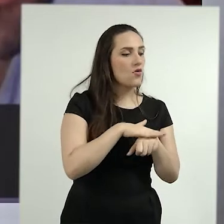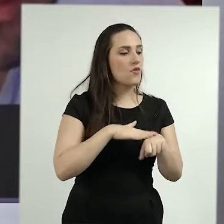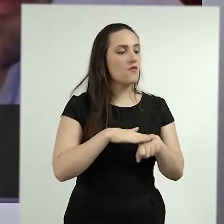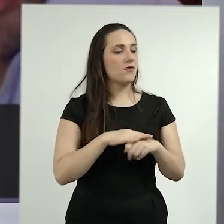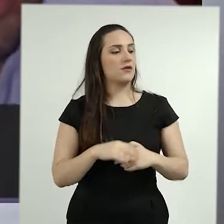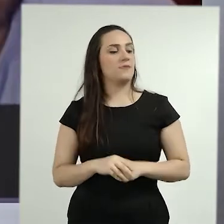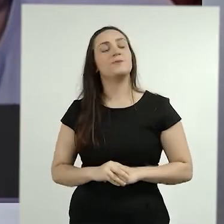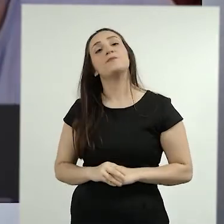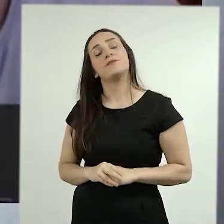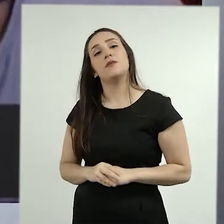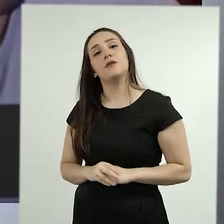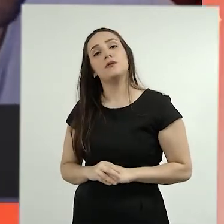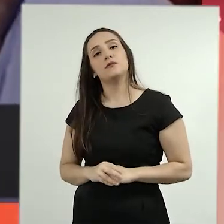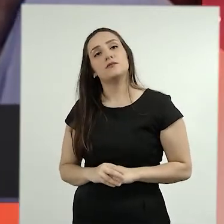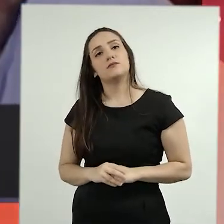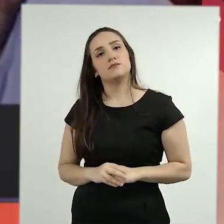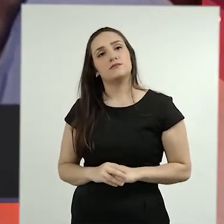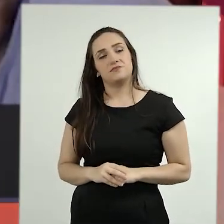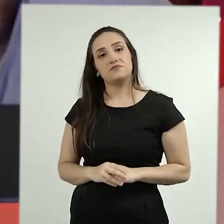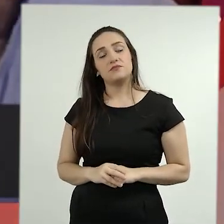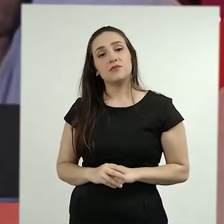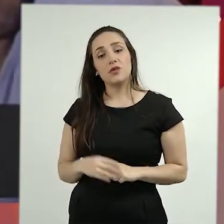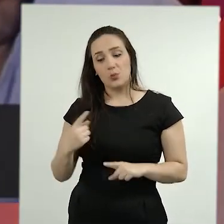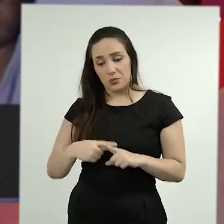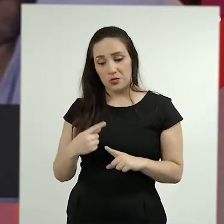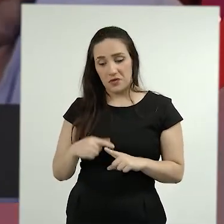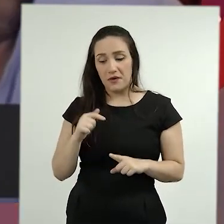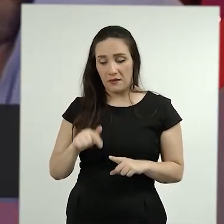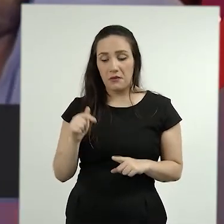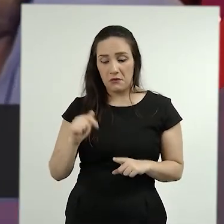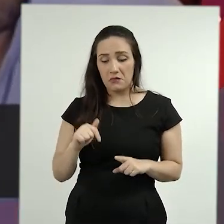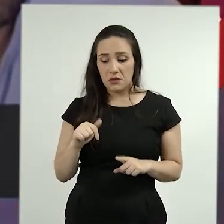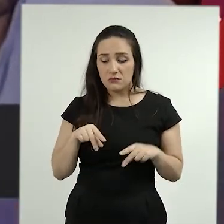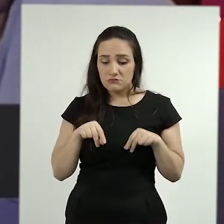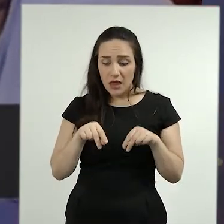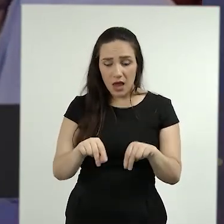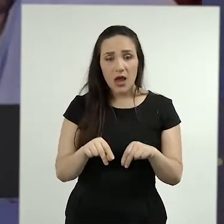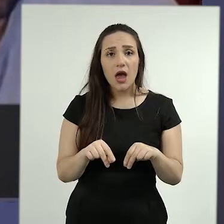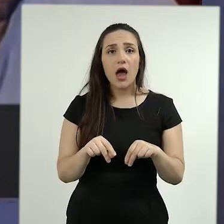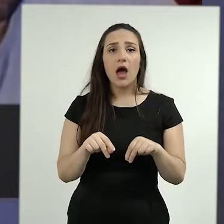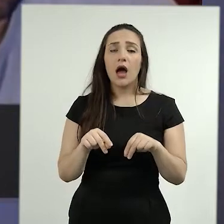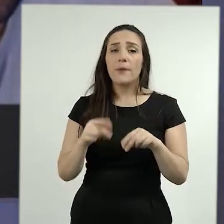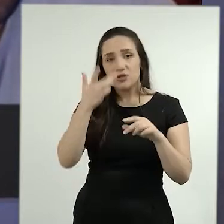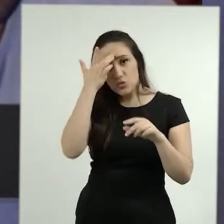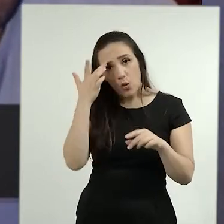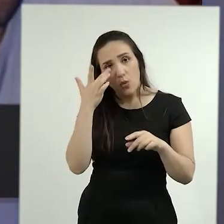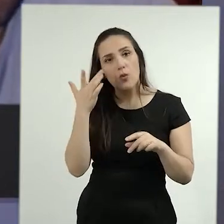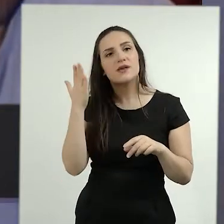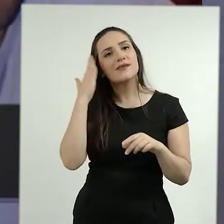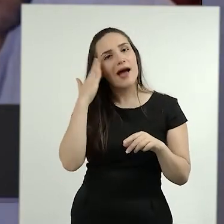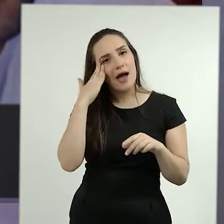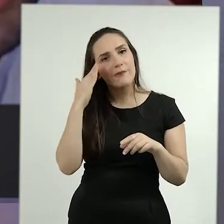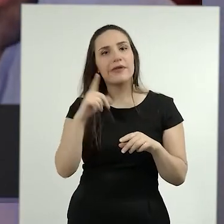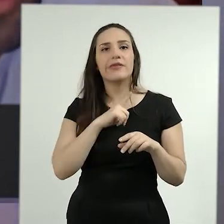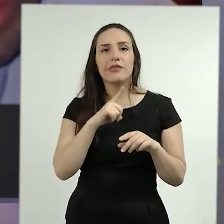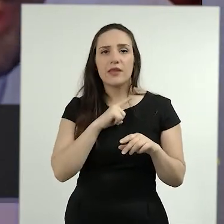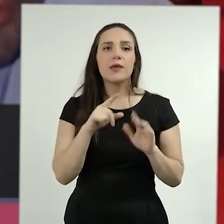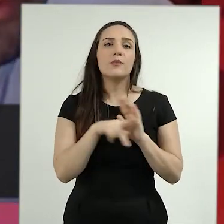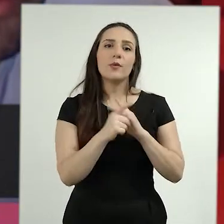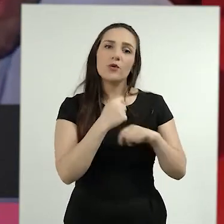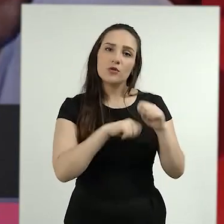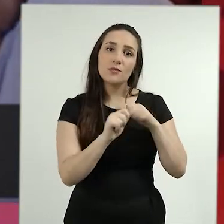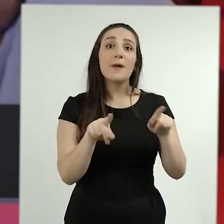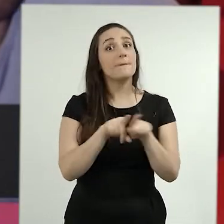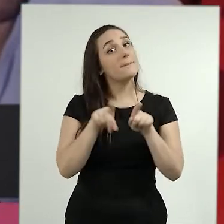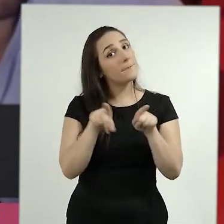mais flexível, né? O meio ambiente no sul, no Mato Grosso do Sul, tem também essa questão da economia do